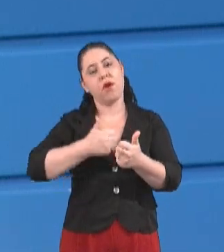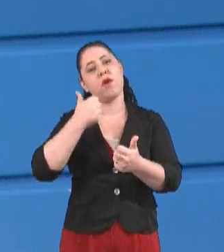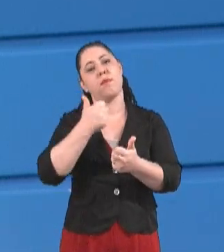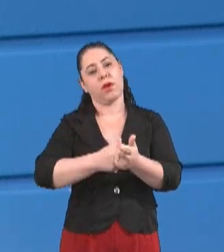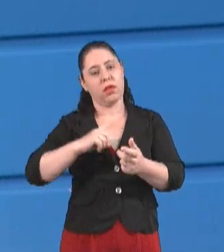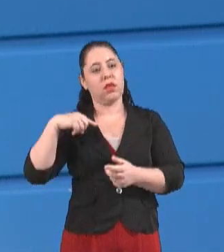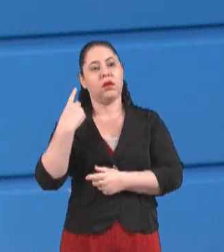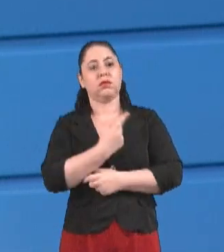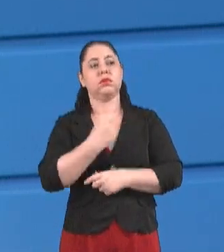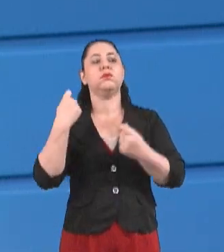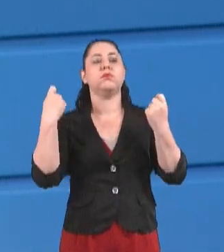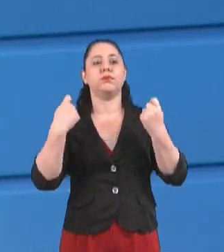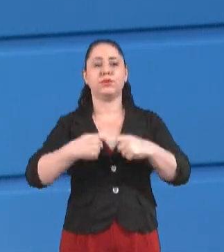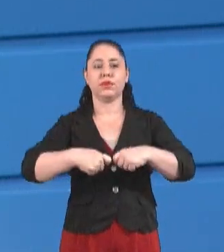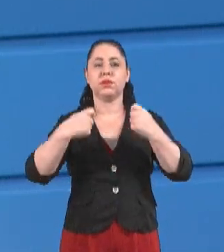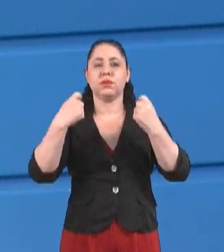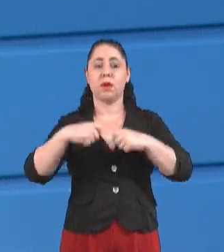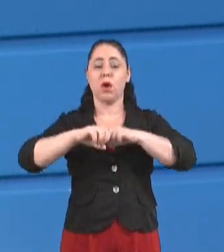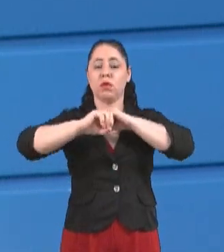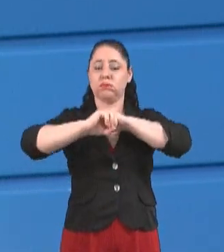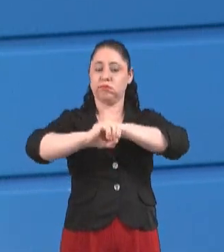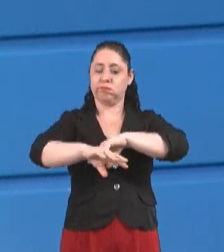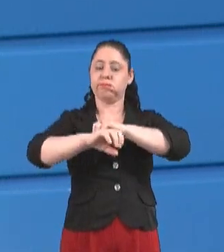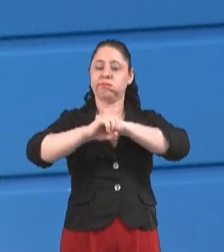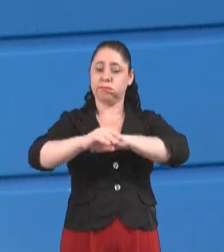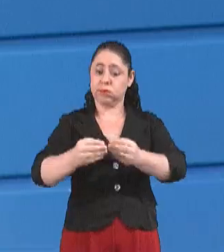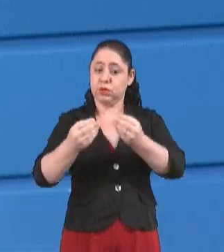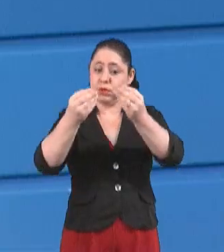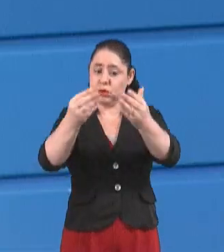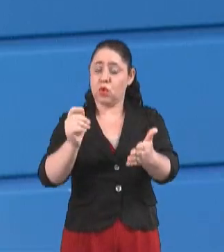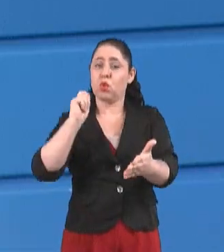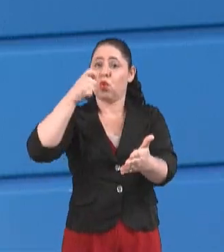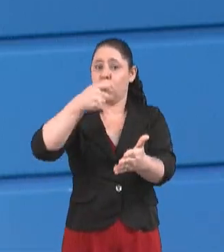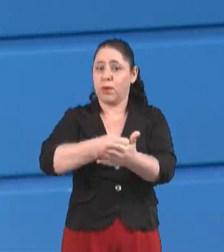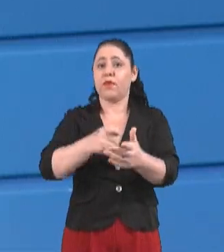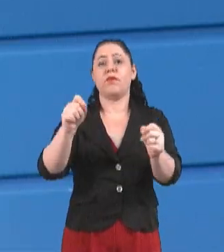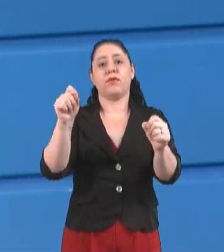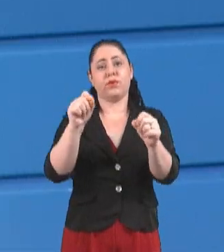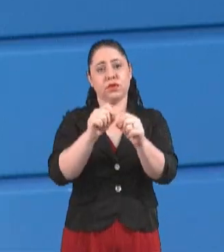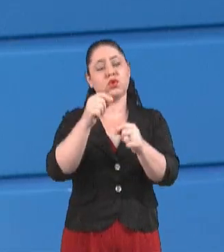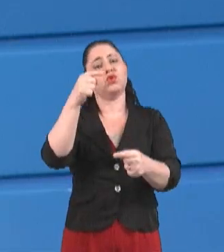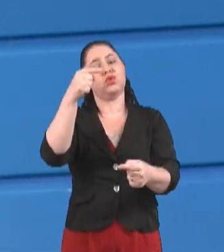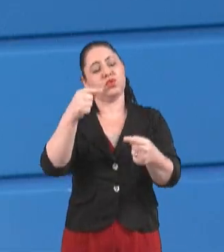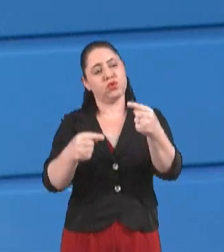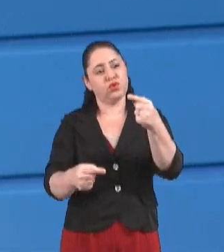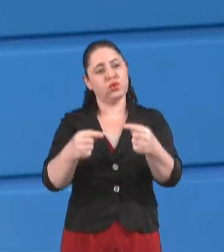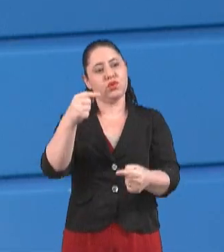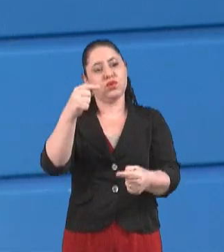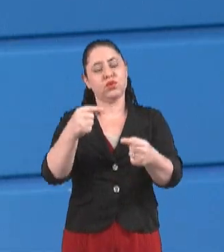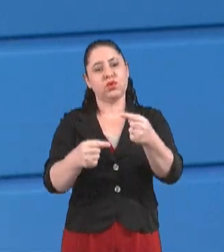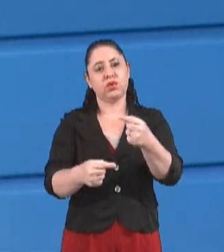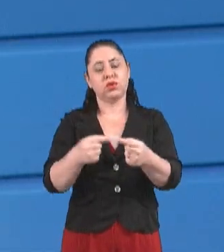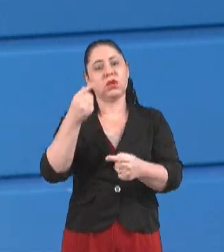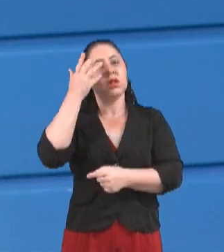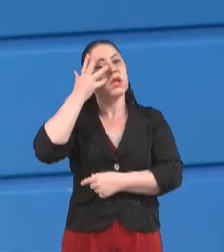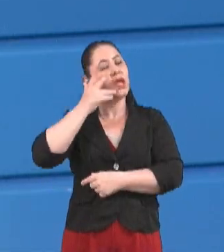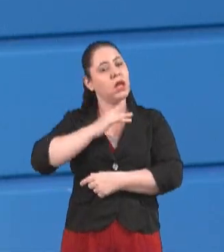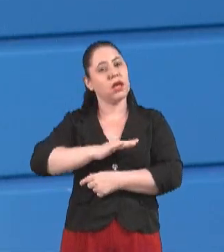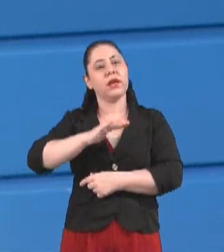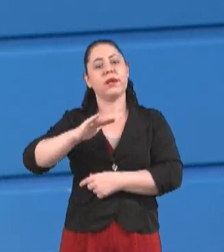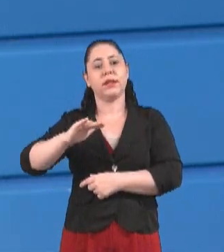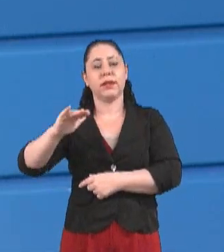nós precisamos devolver à educação a obrigação de fazer essa discussão com as